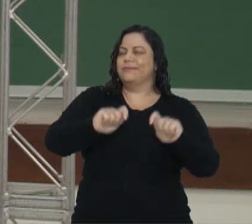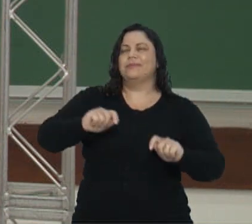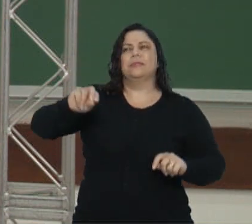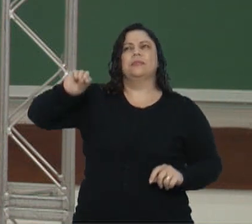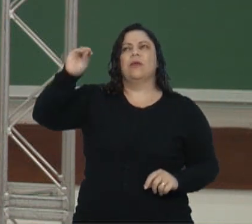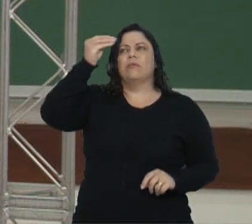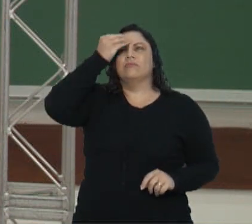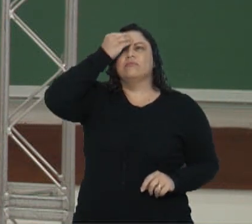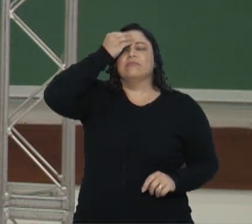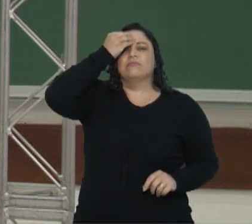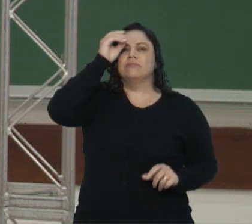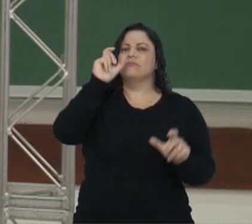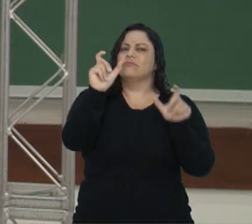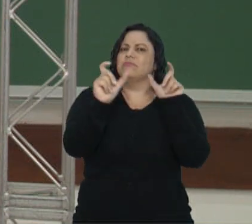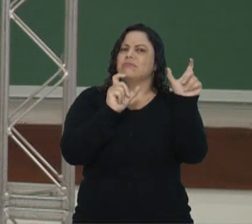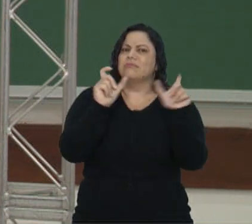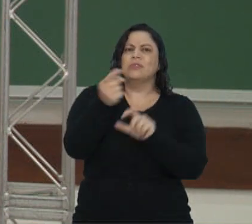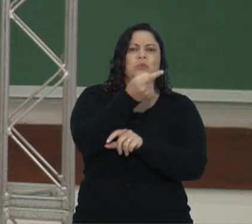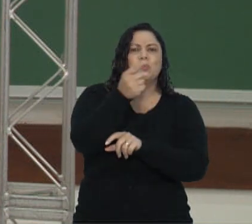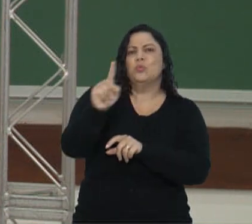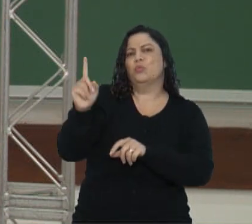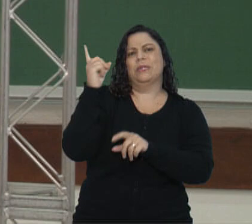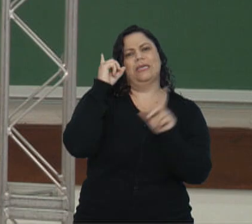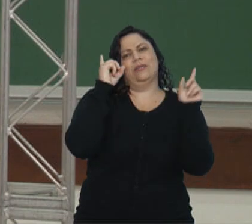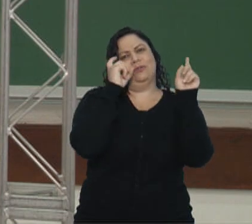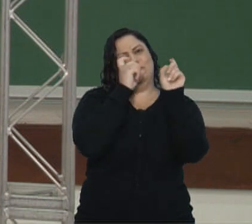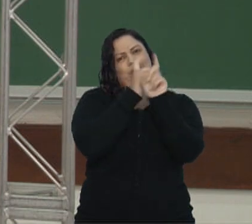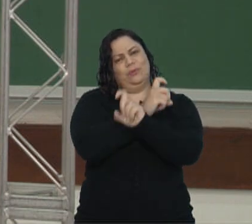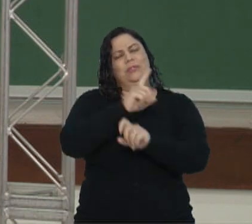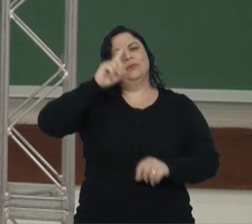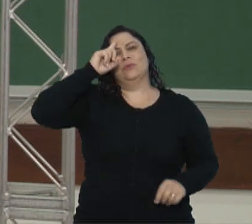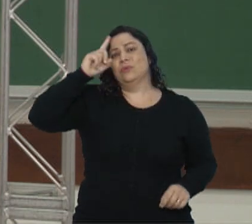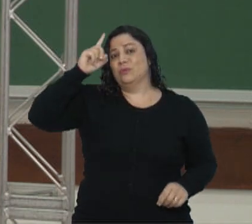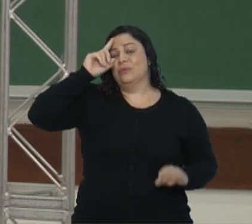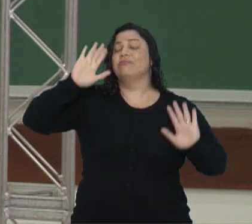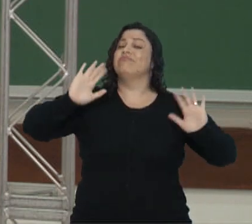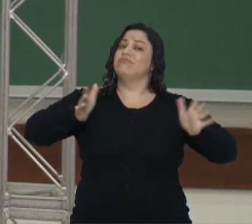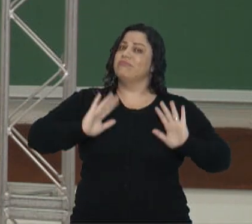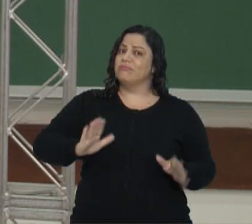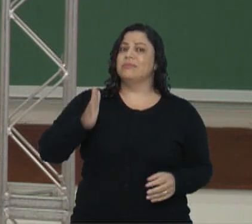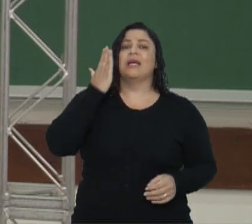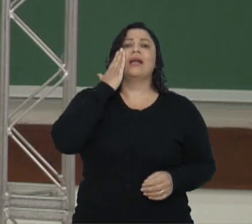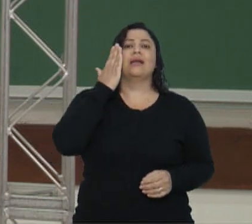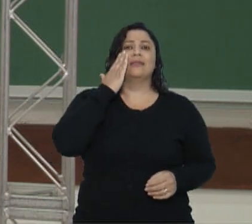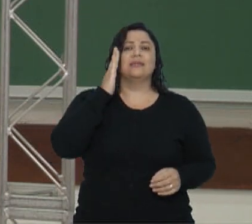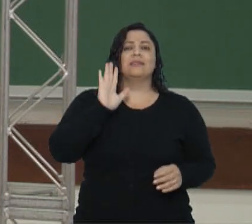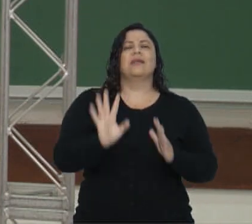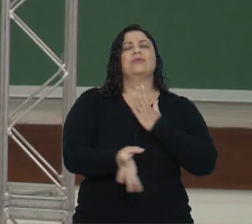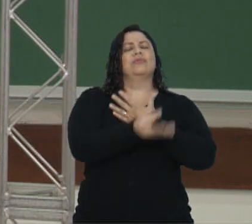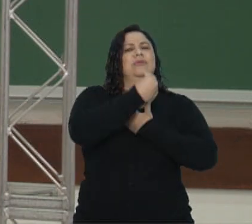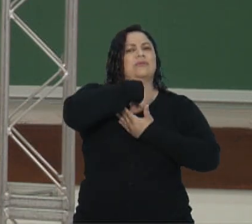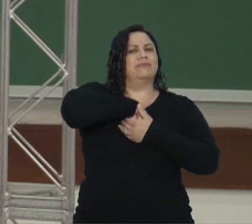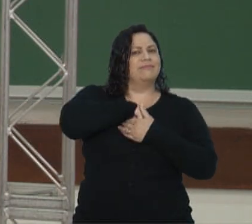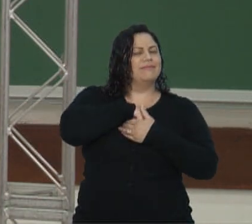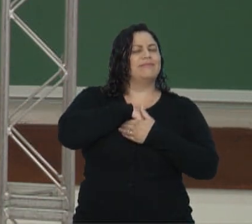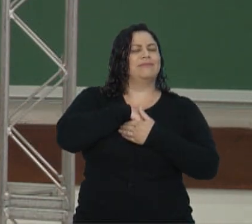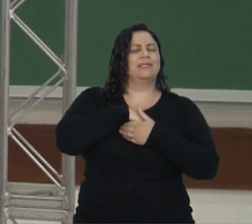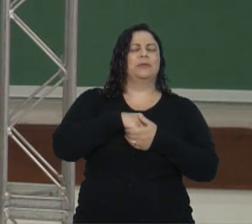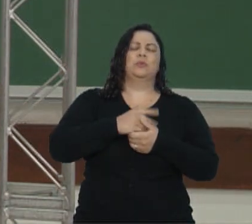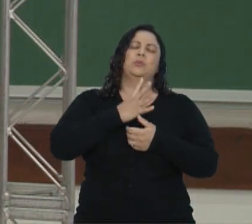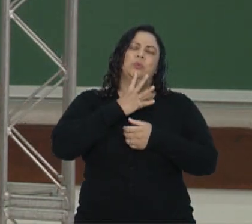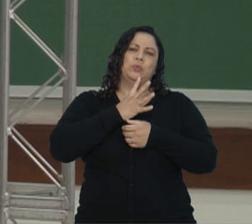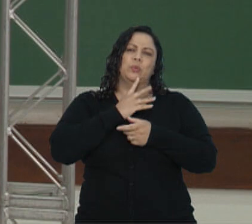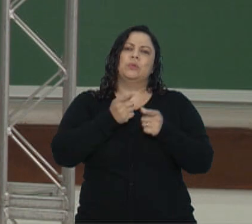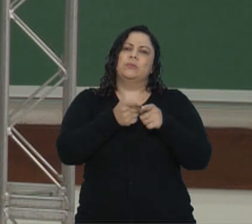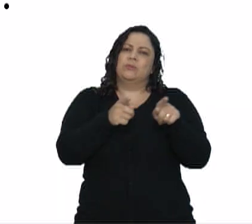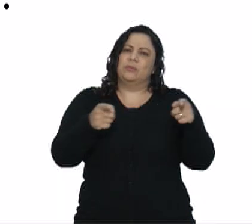nosso dia a dia, às vezes isso já está até aí, a gente já sabe, já está dentro de nós aí esse conhecimento gramatical, tá bom? Vamos